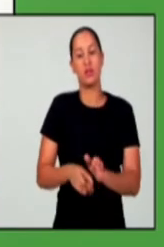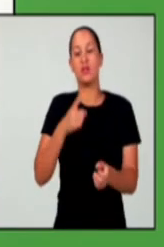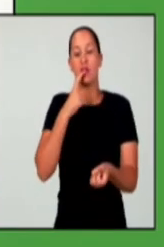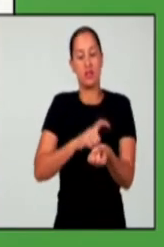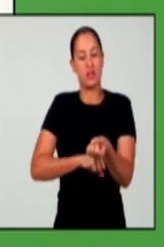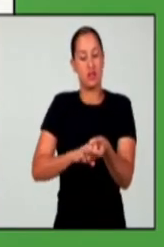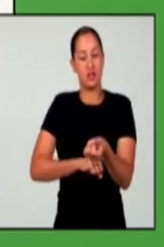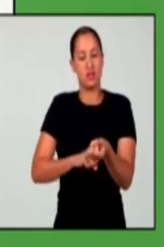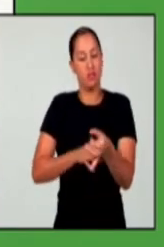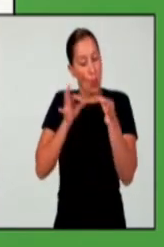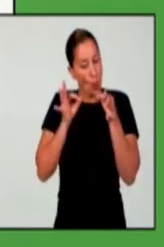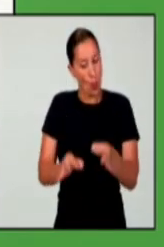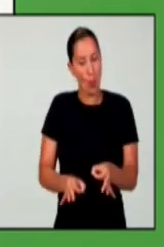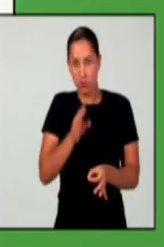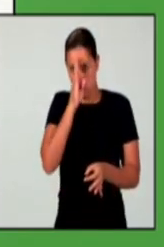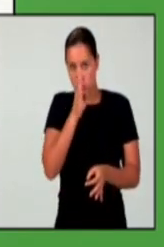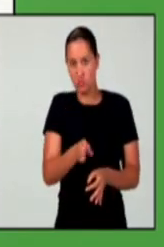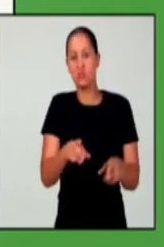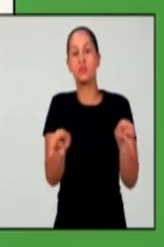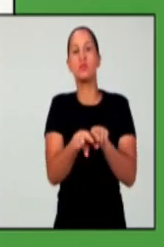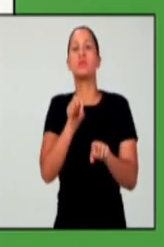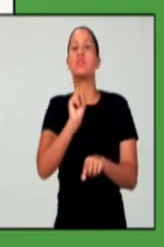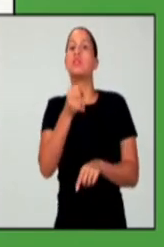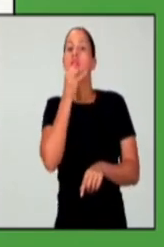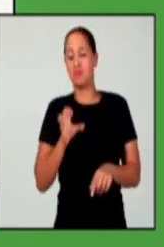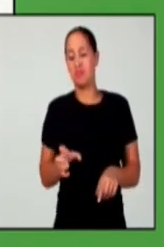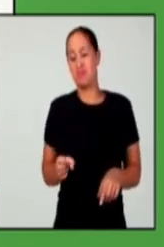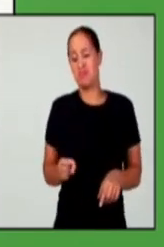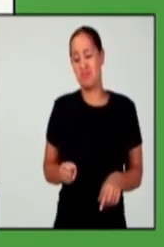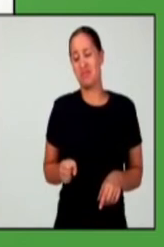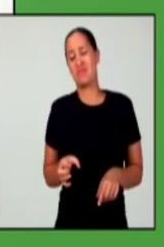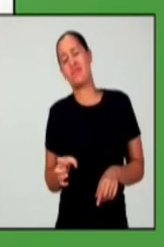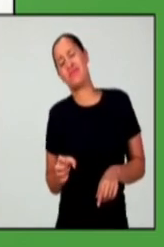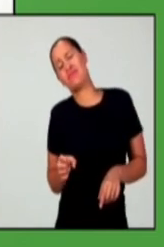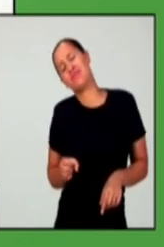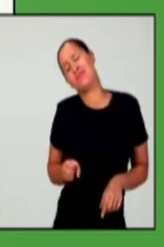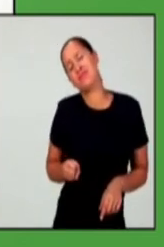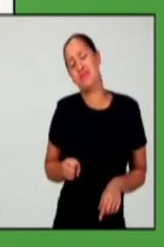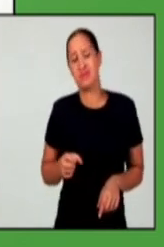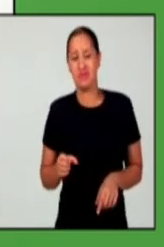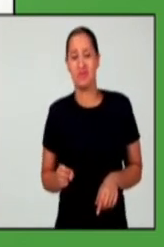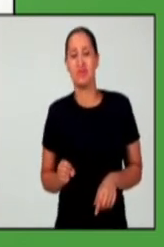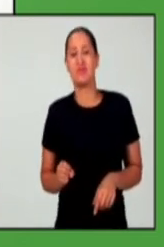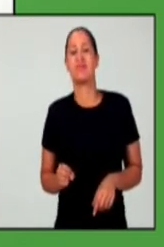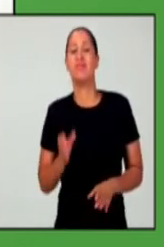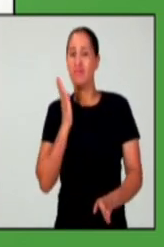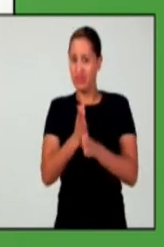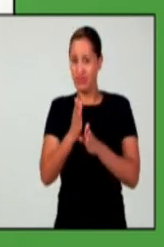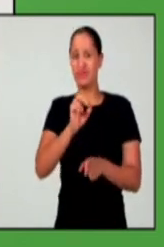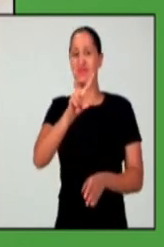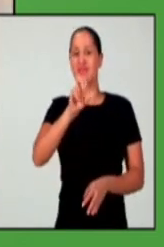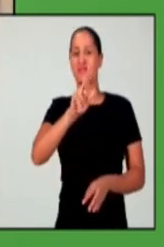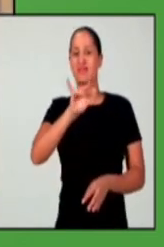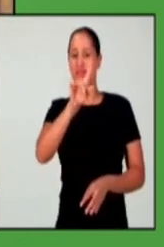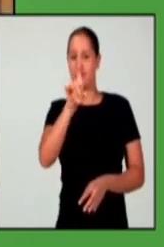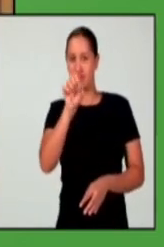ajudam o transporte do sangue numa única direção. Quando não funcionam corretamente, podem ocorrer as